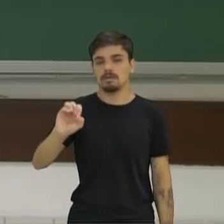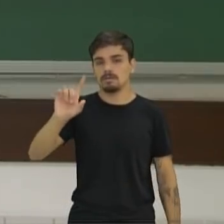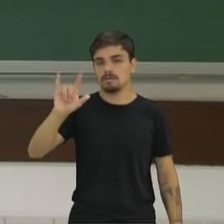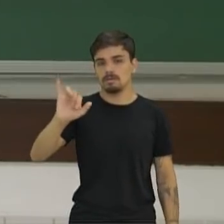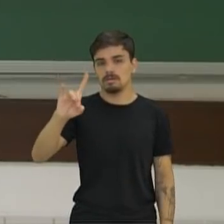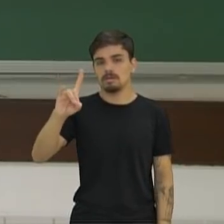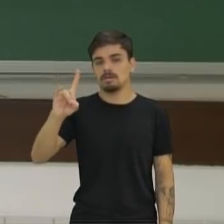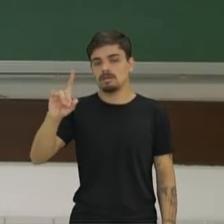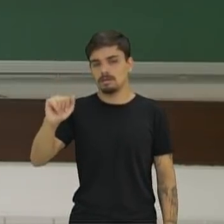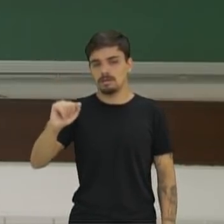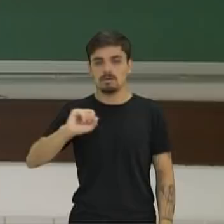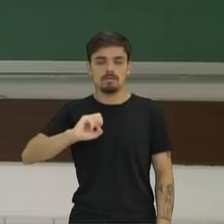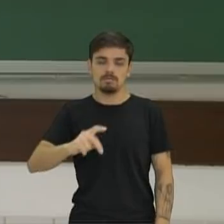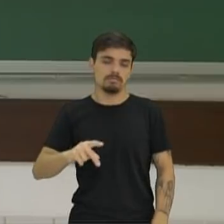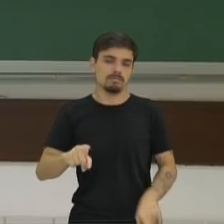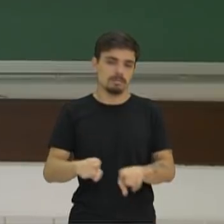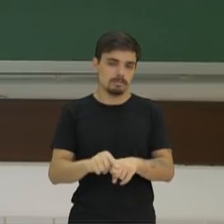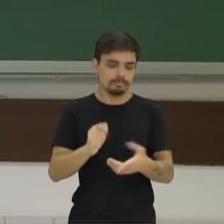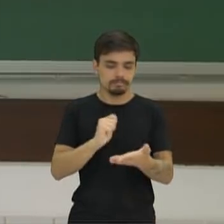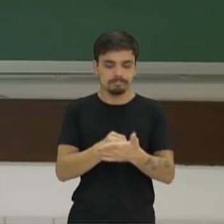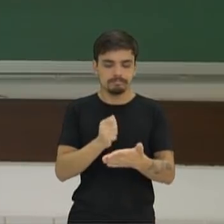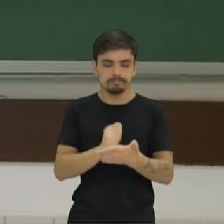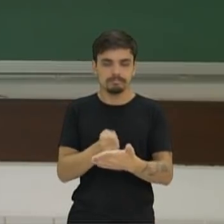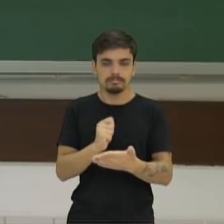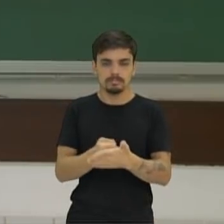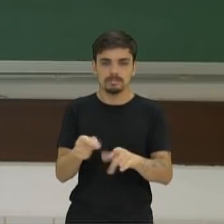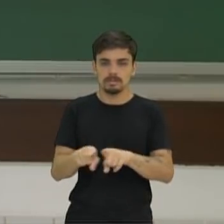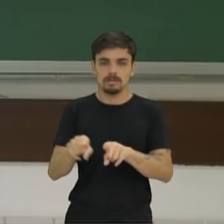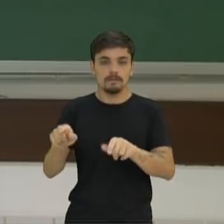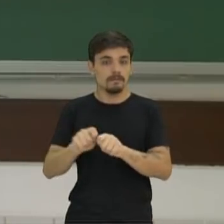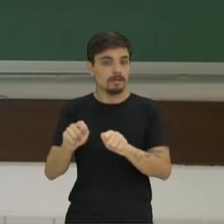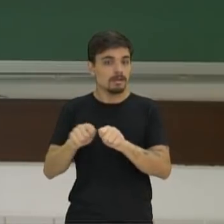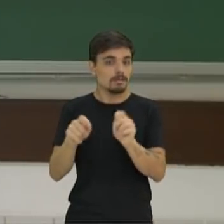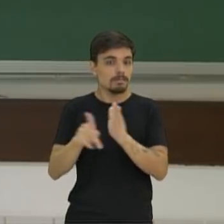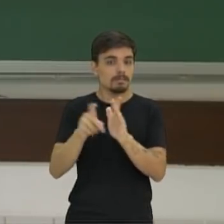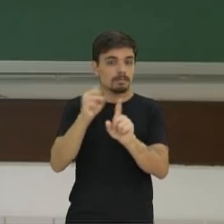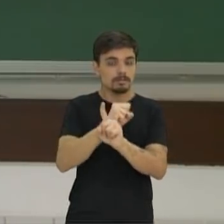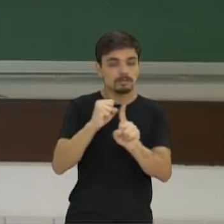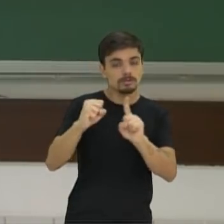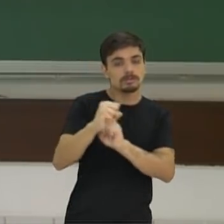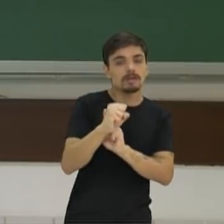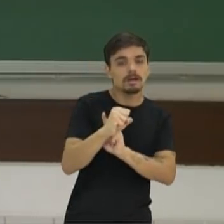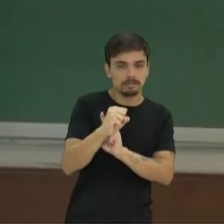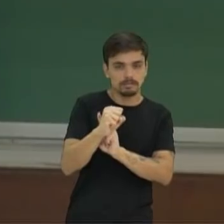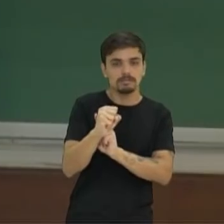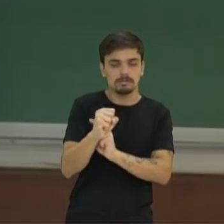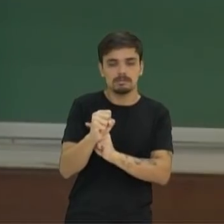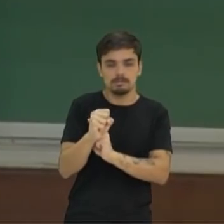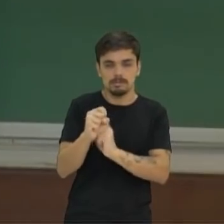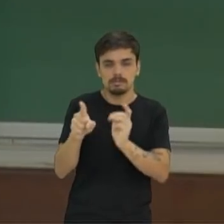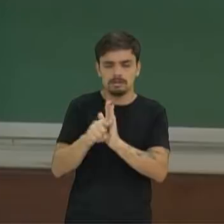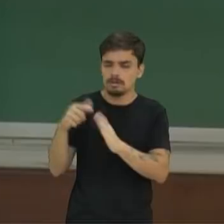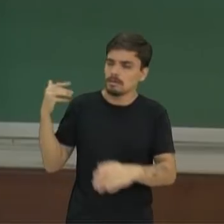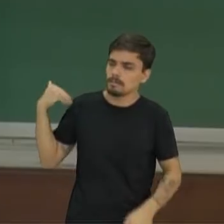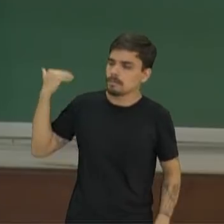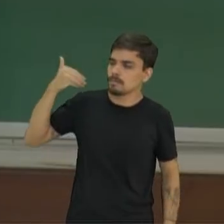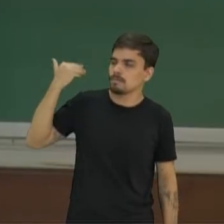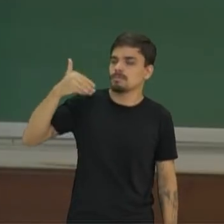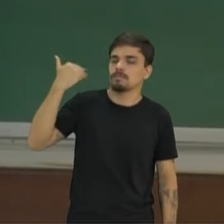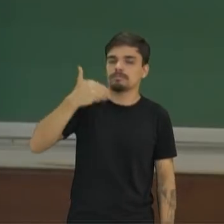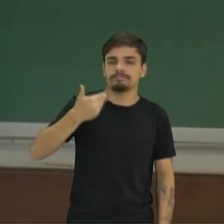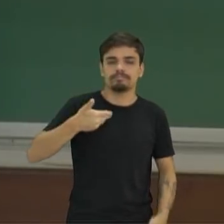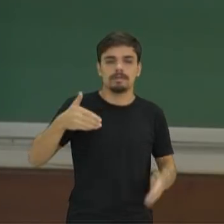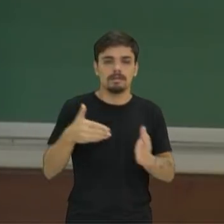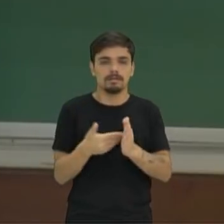podada, pelas exigências convencionais feitas pela sociedade desde que nascemos